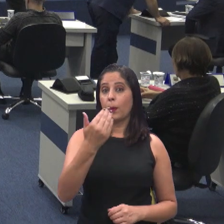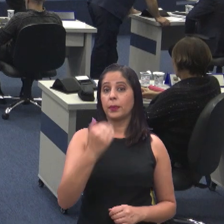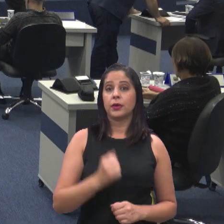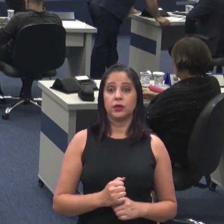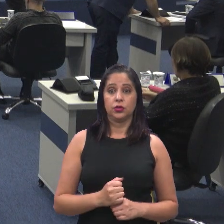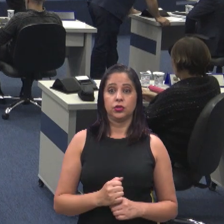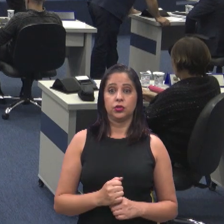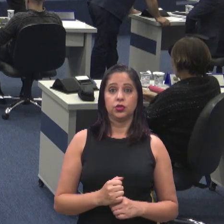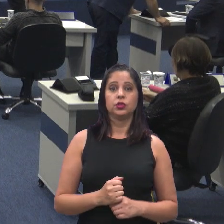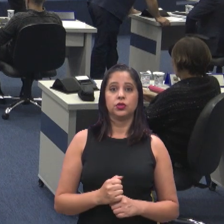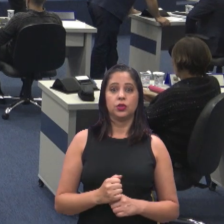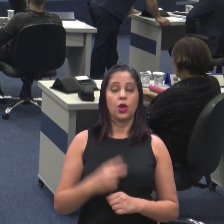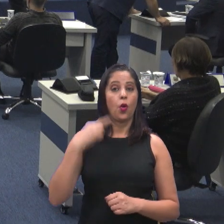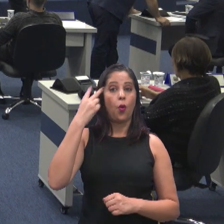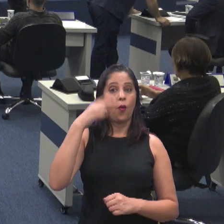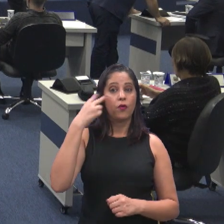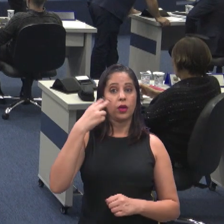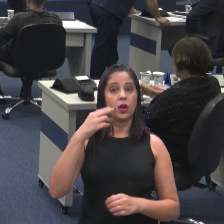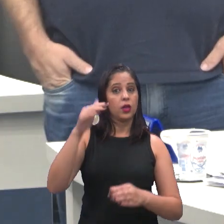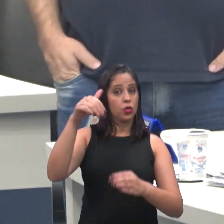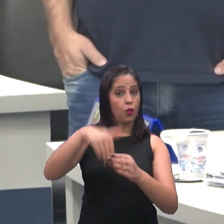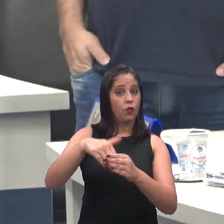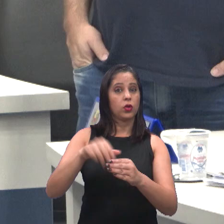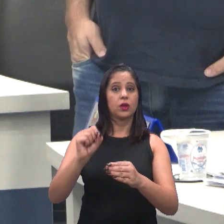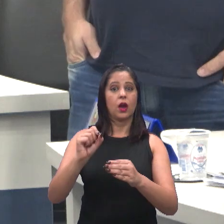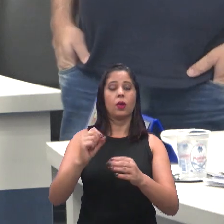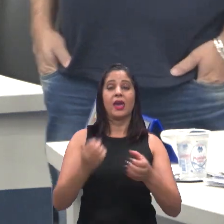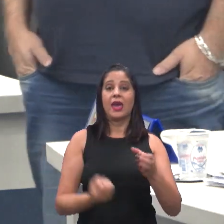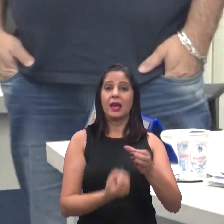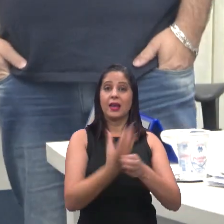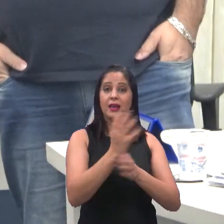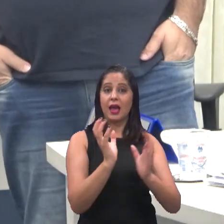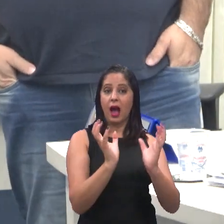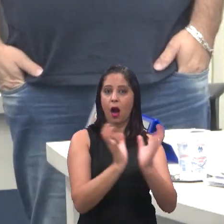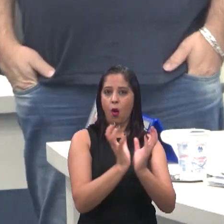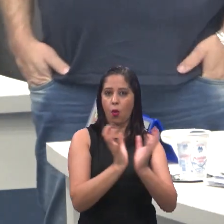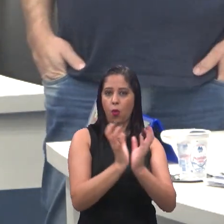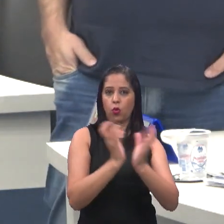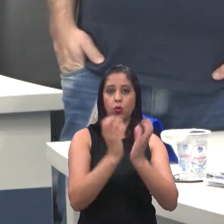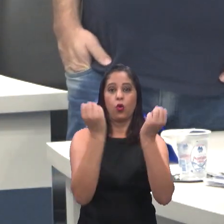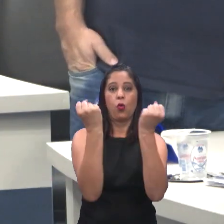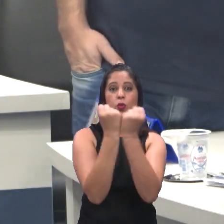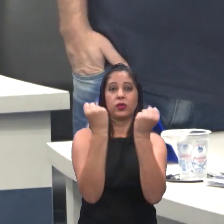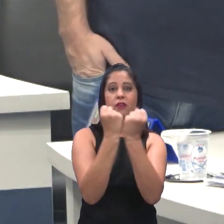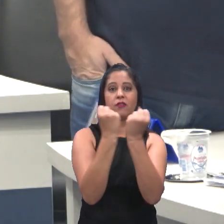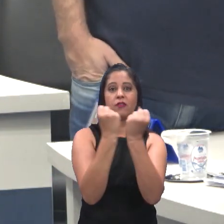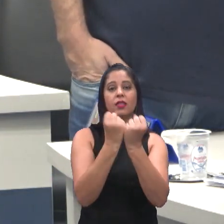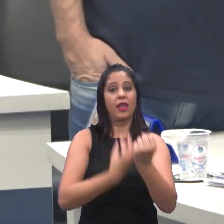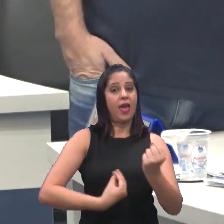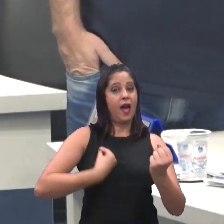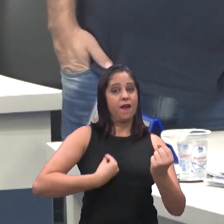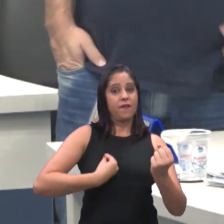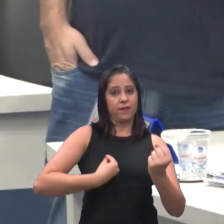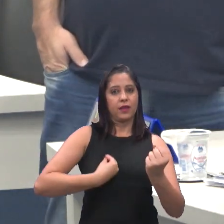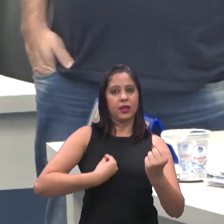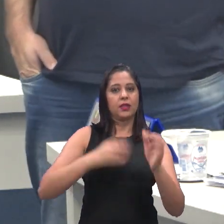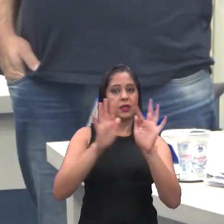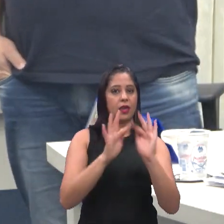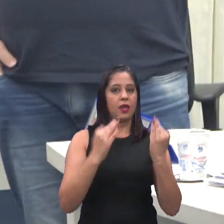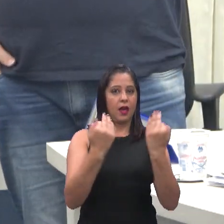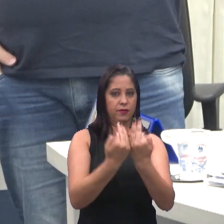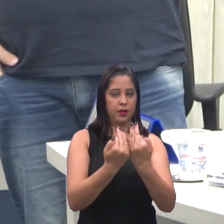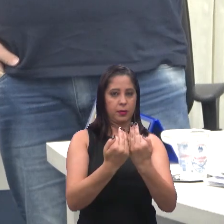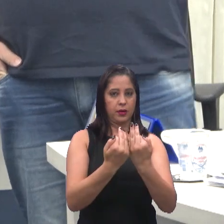a nova composição da Frente Parlamentar dos Legisladores em Defesa da Vida e da Família, criada pelo requerimento